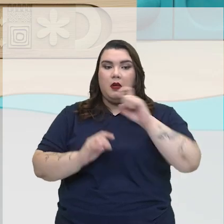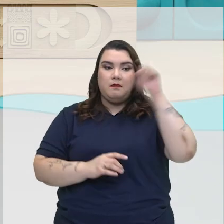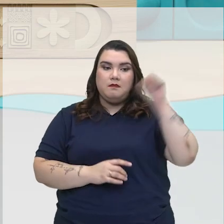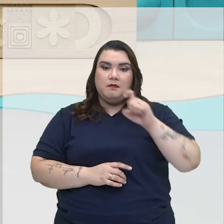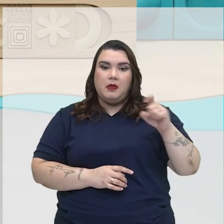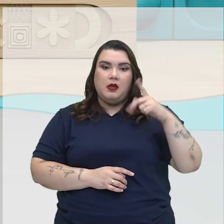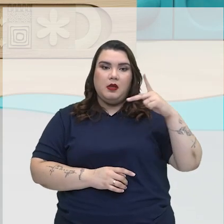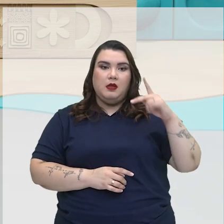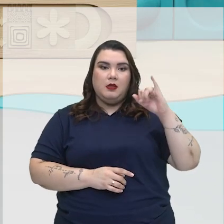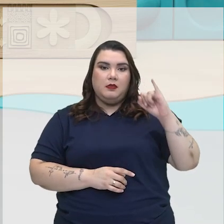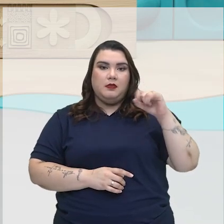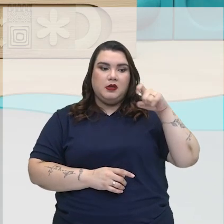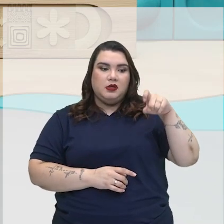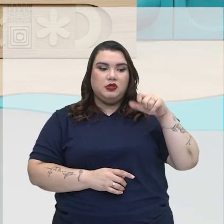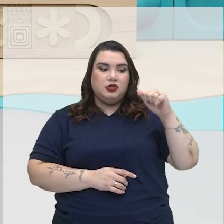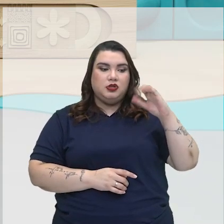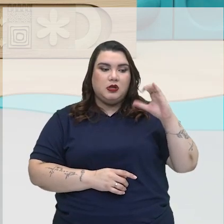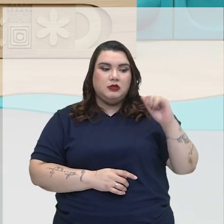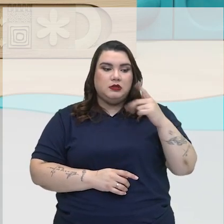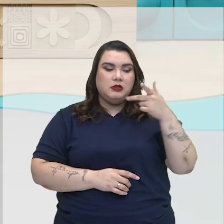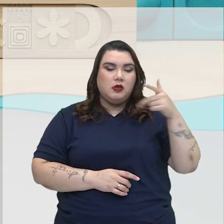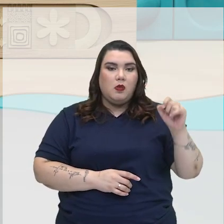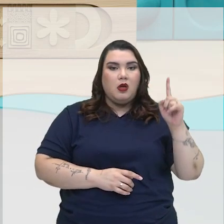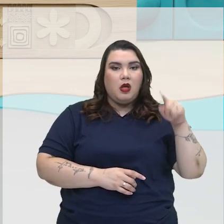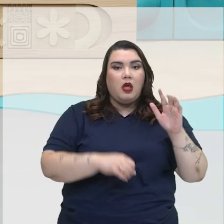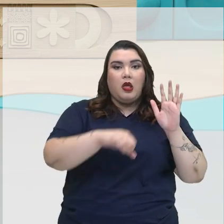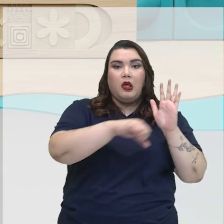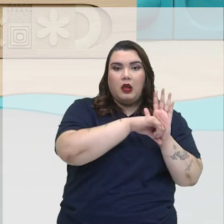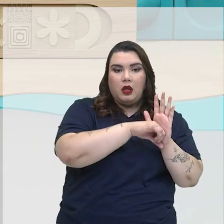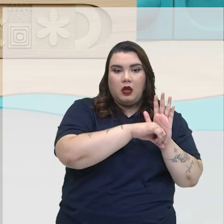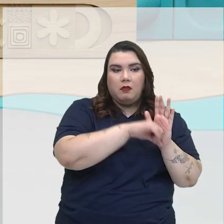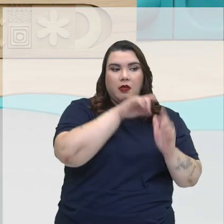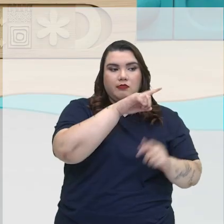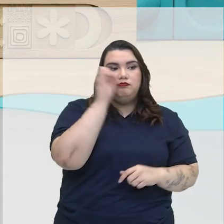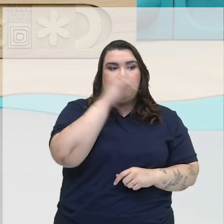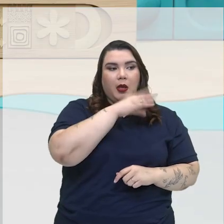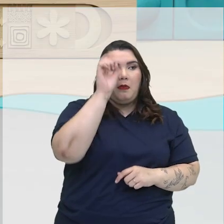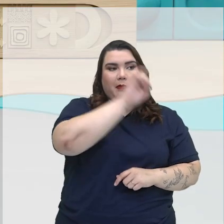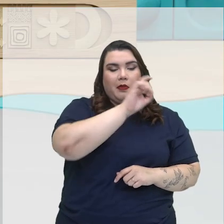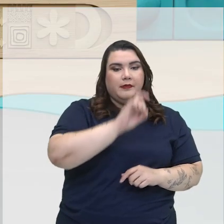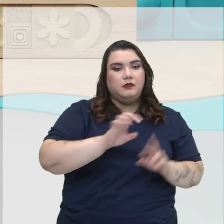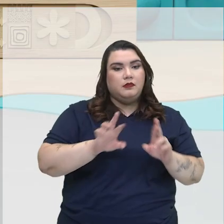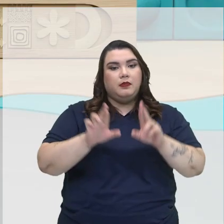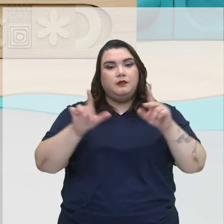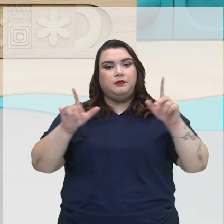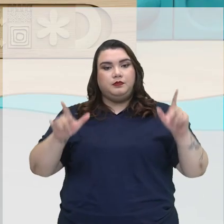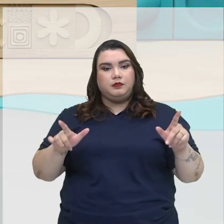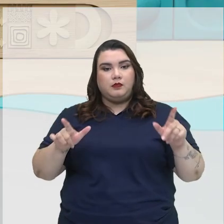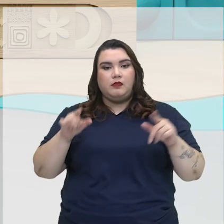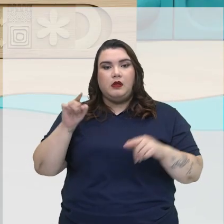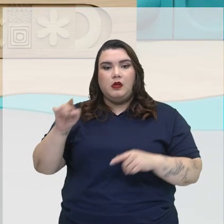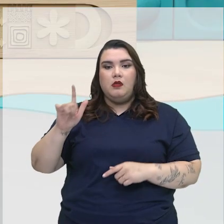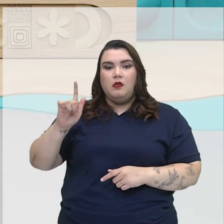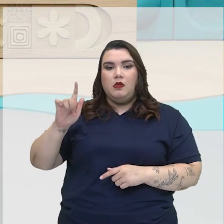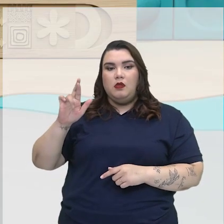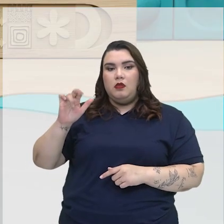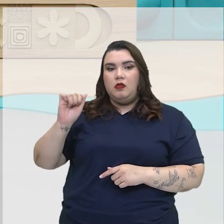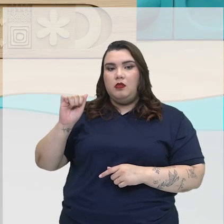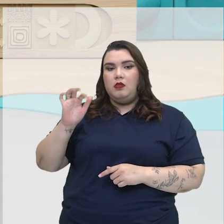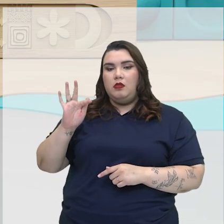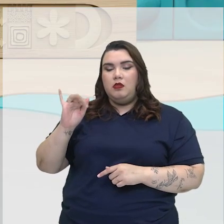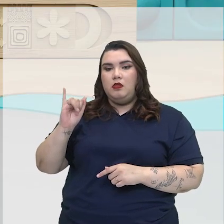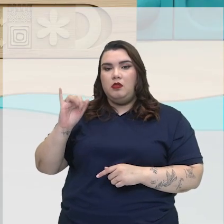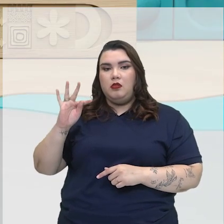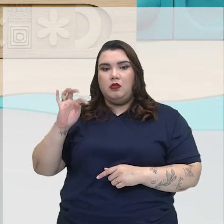não, é um ato de vandalismo. O grafite, ele é uma composição artística contemporânea que